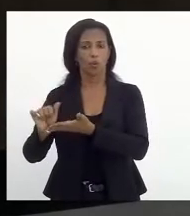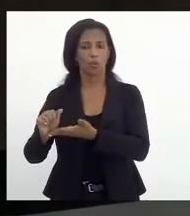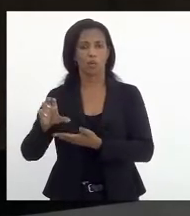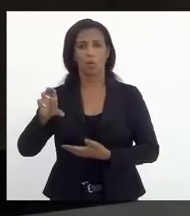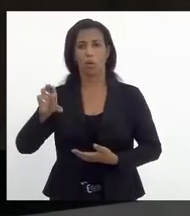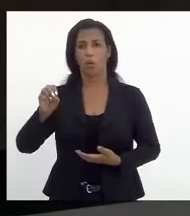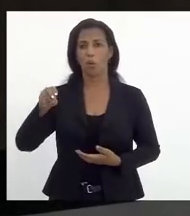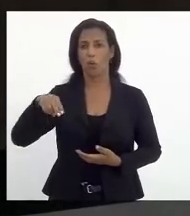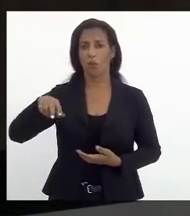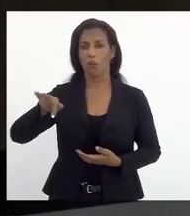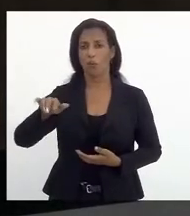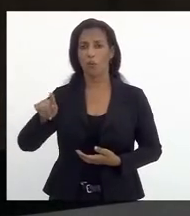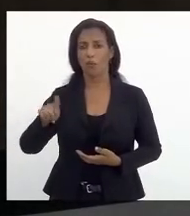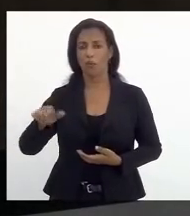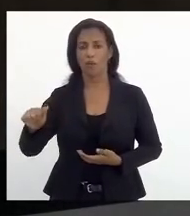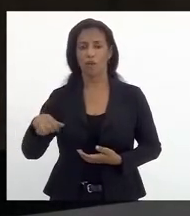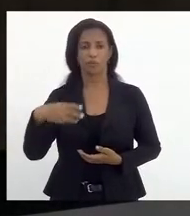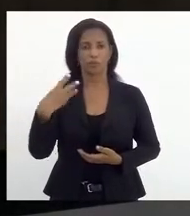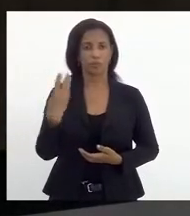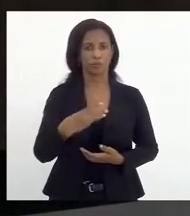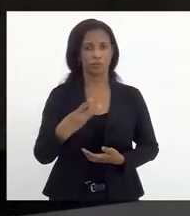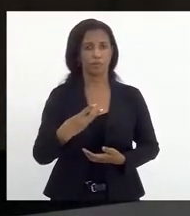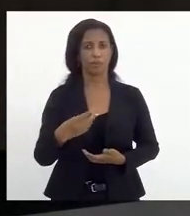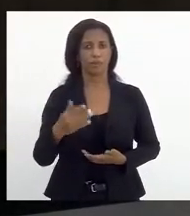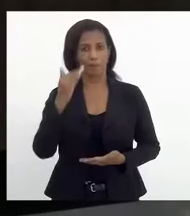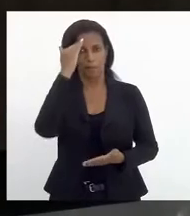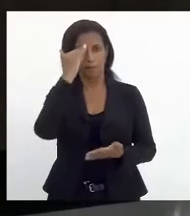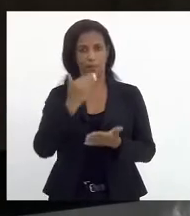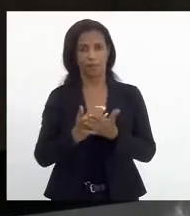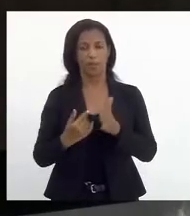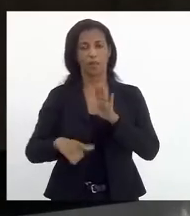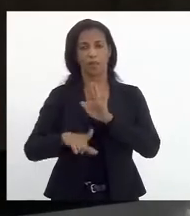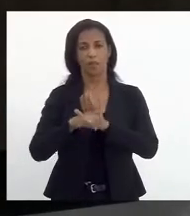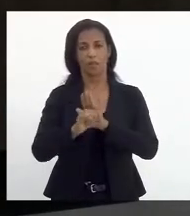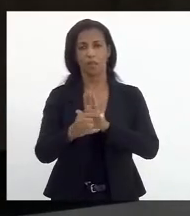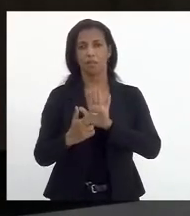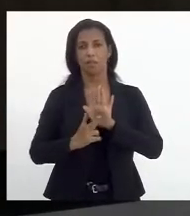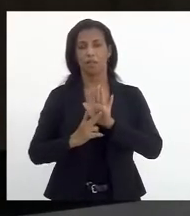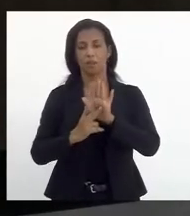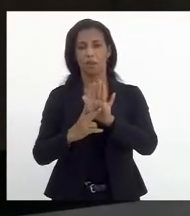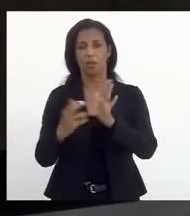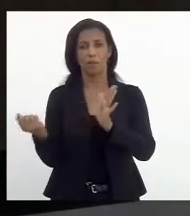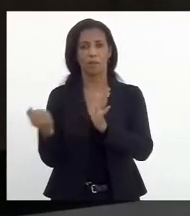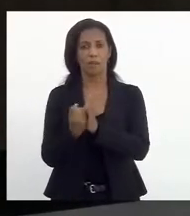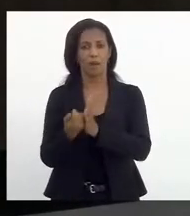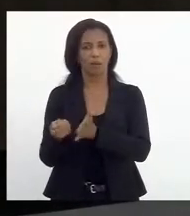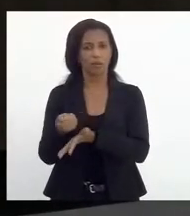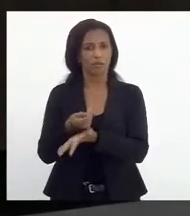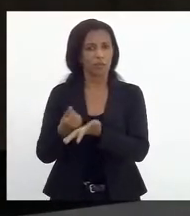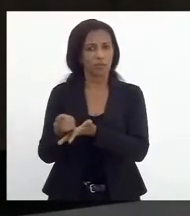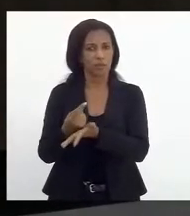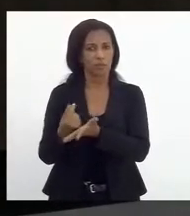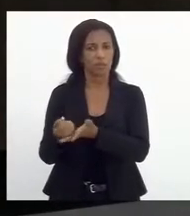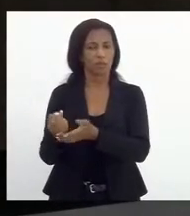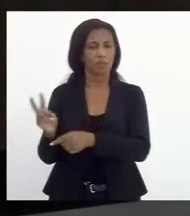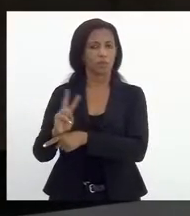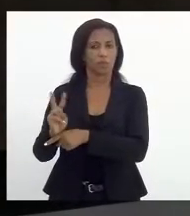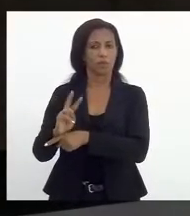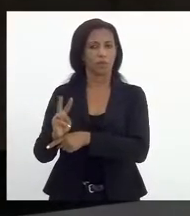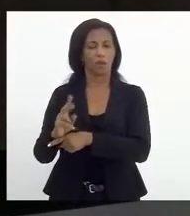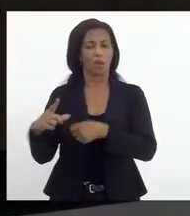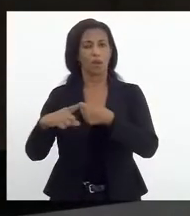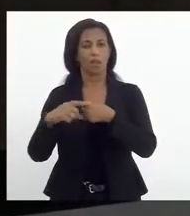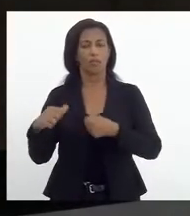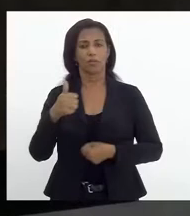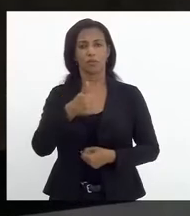CONFAES. 3º, para o cumprimento do disposto nessa lei, deverá ser apresentado estudo de impacto financeiro orçamentário em observância ao artigo